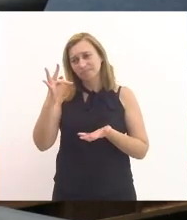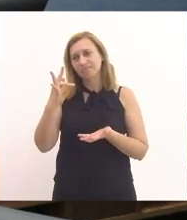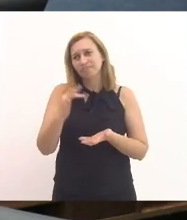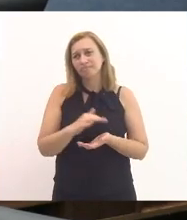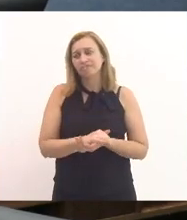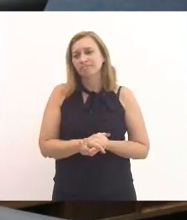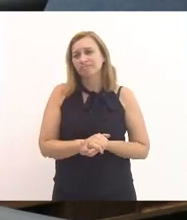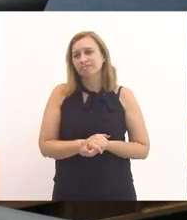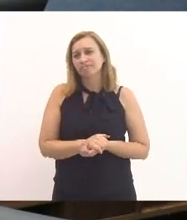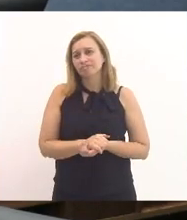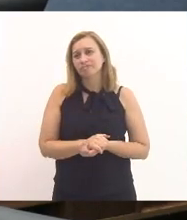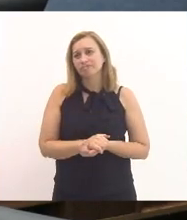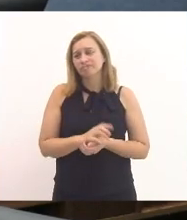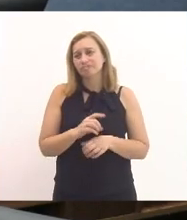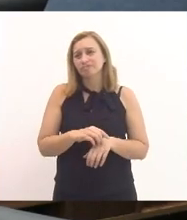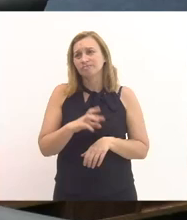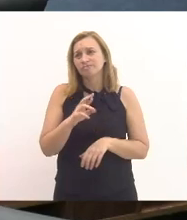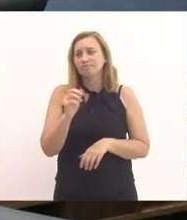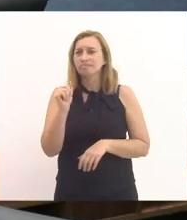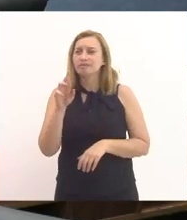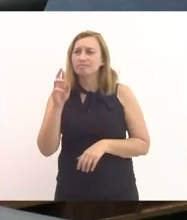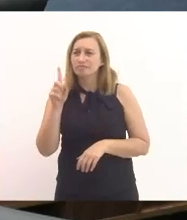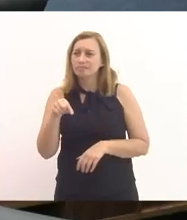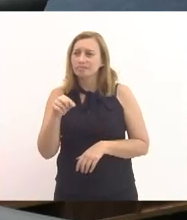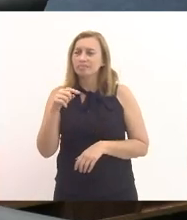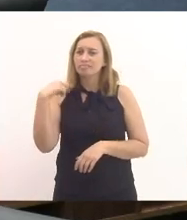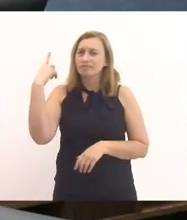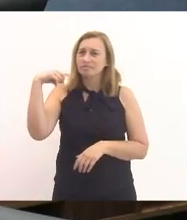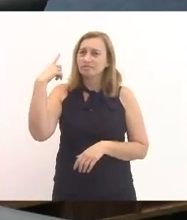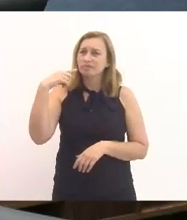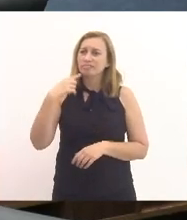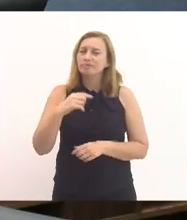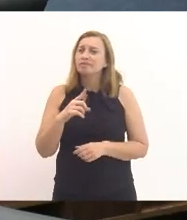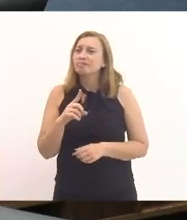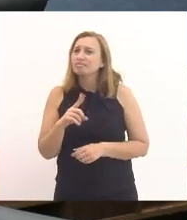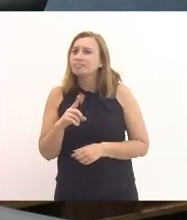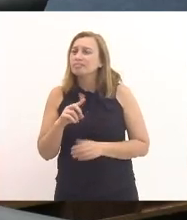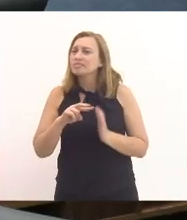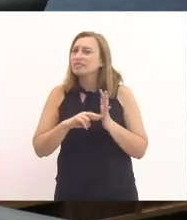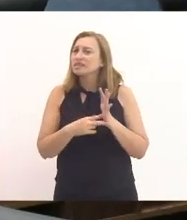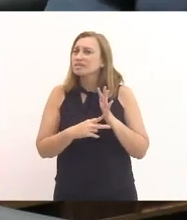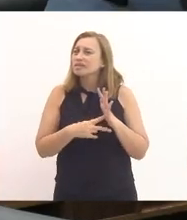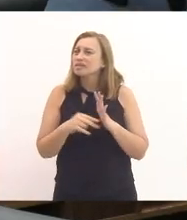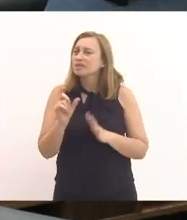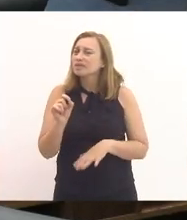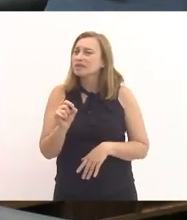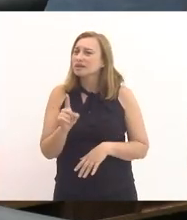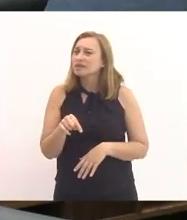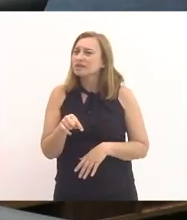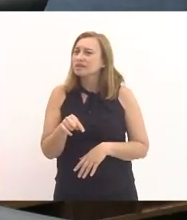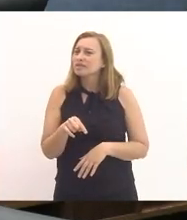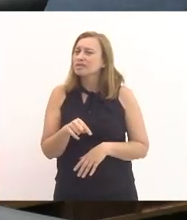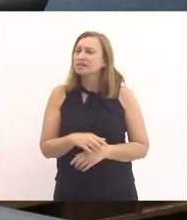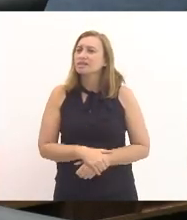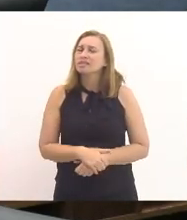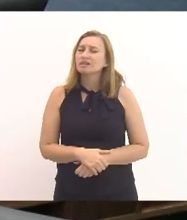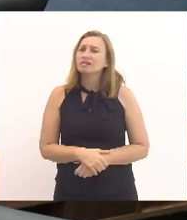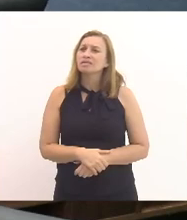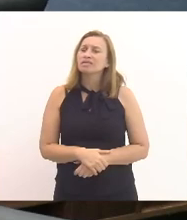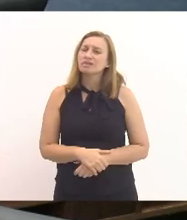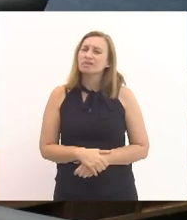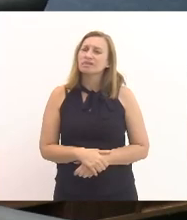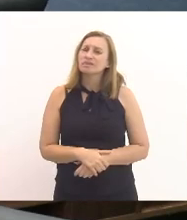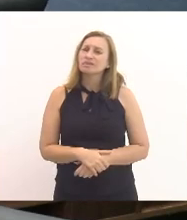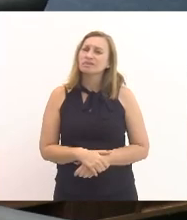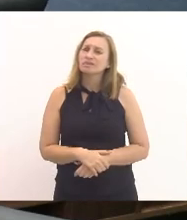breve Doutor André advogado dos dos sindicatos vem no sítio pau né